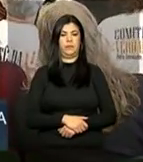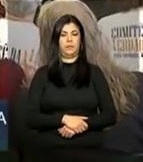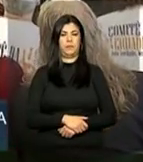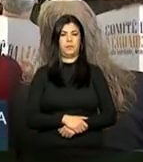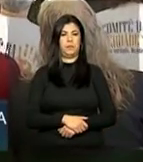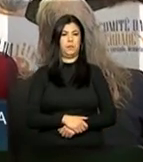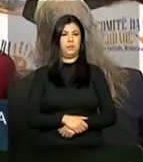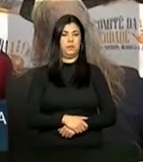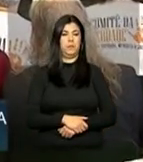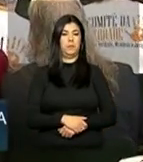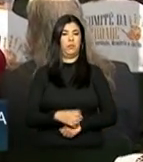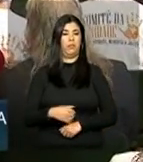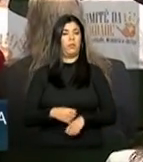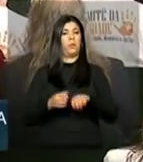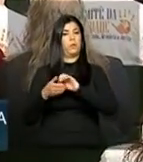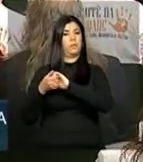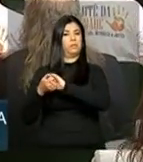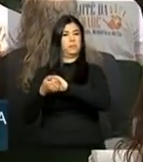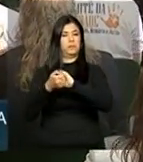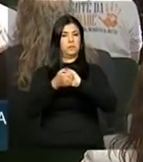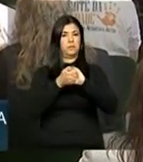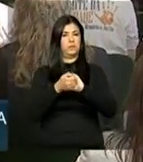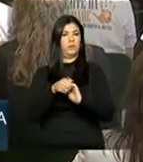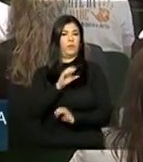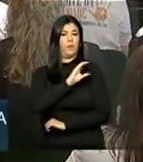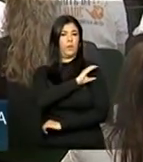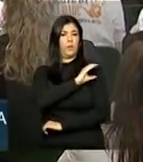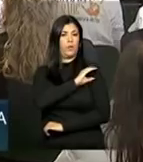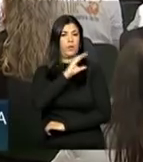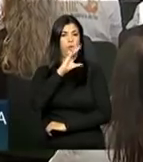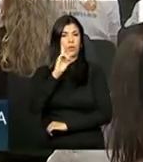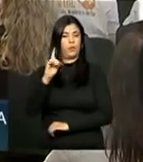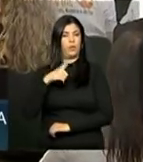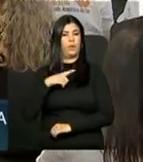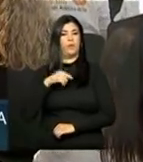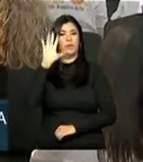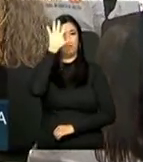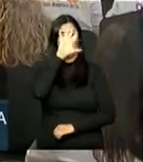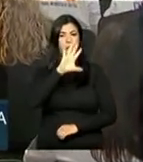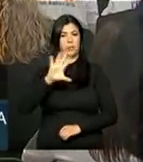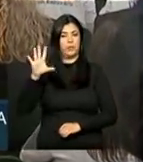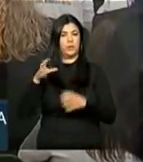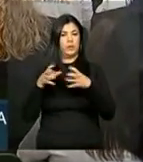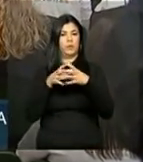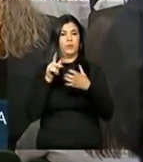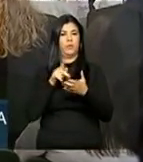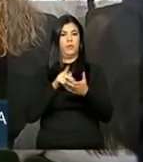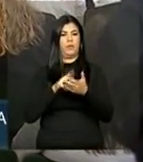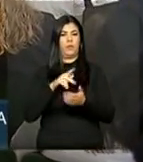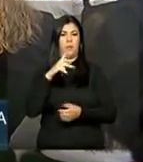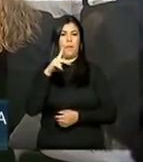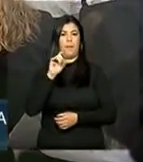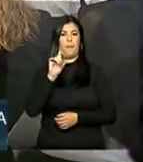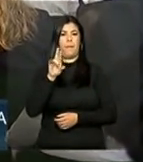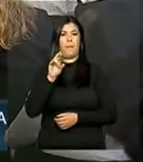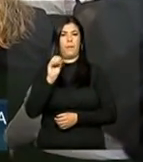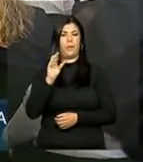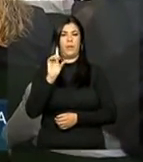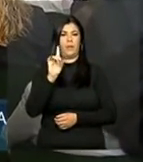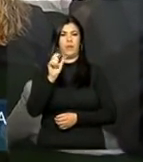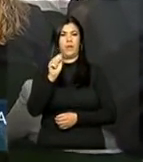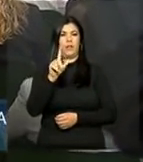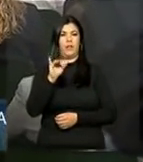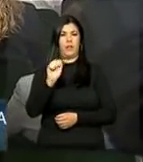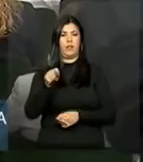cumprimento ao coordenador da comissão nacional da verdade Pedro jabel da Lari cumprimento